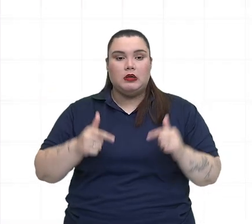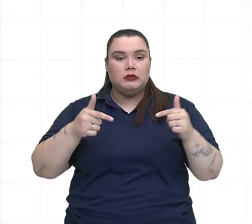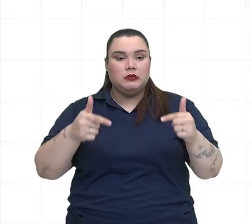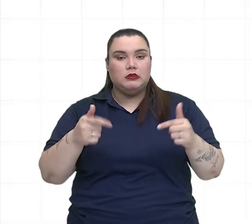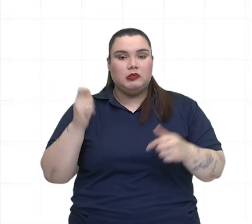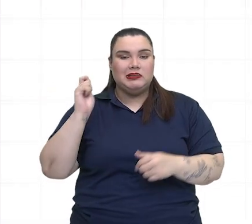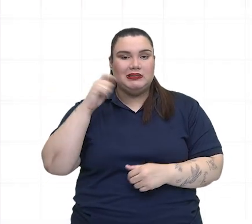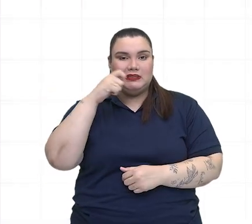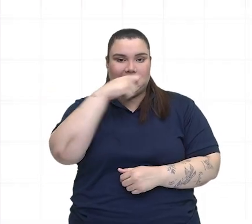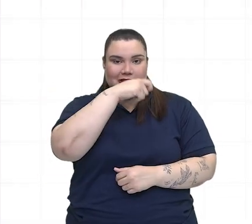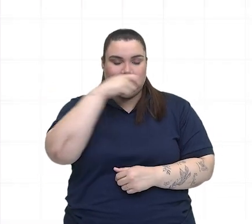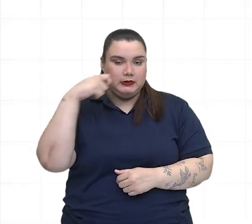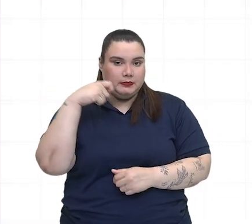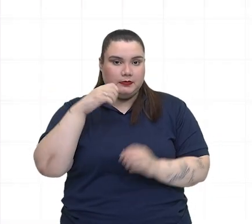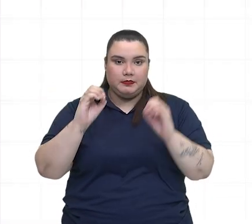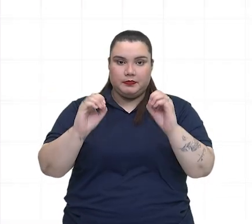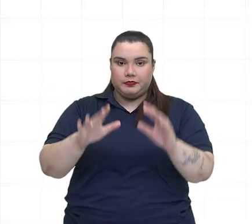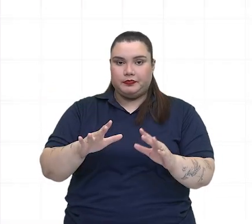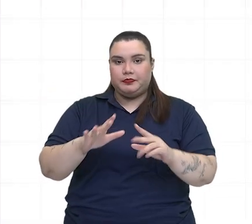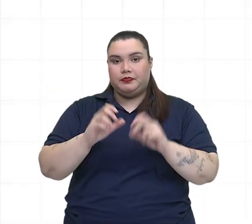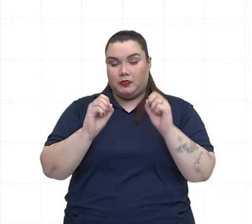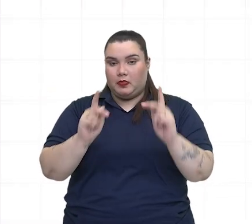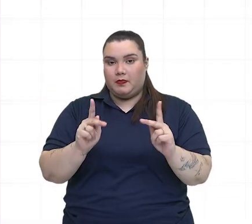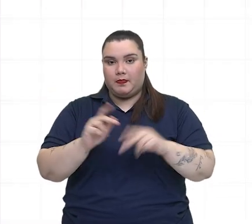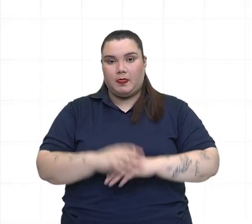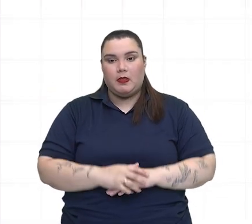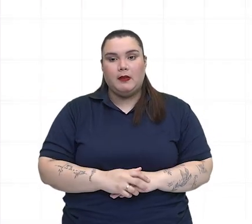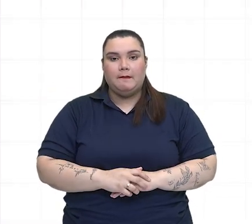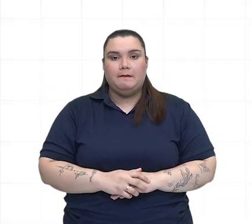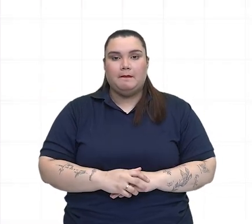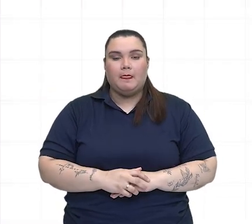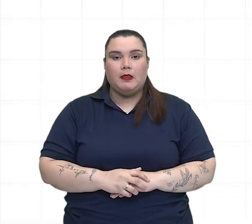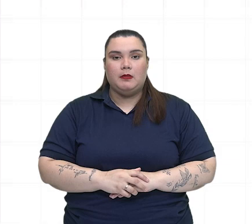de escovar os dentes. Ora,